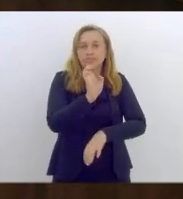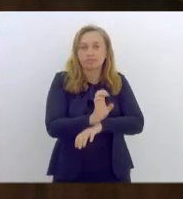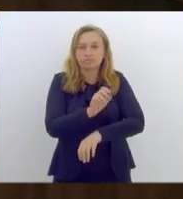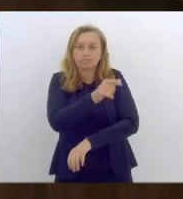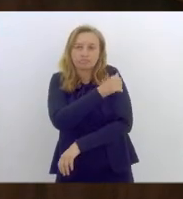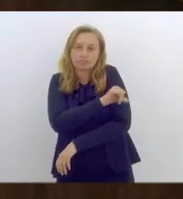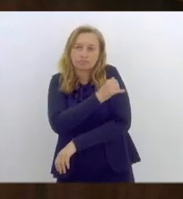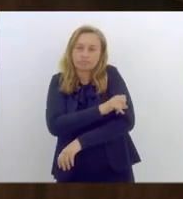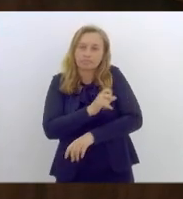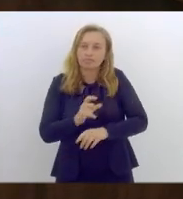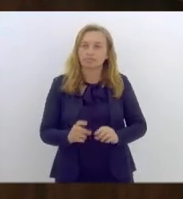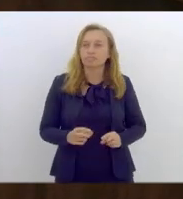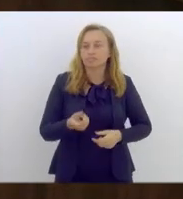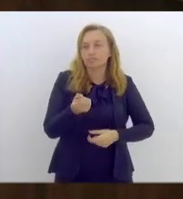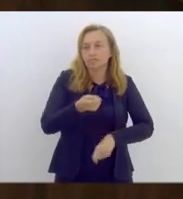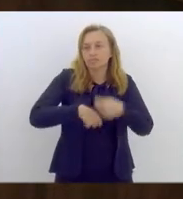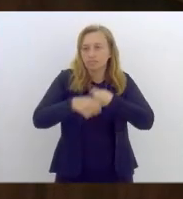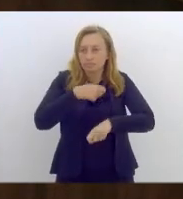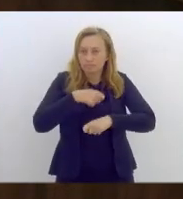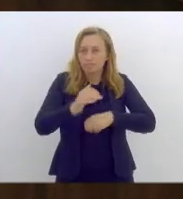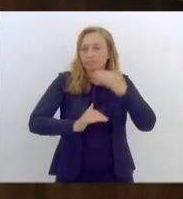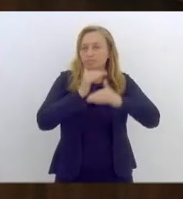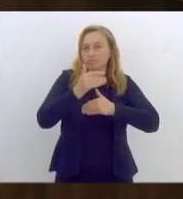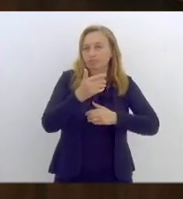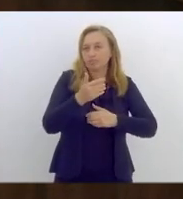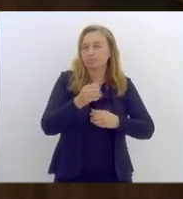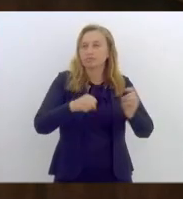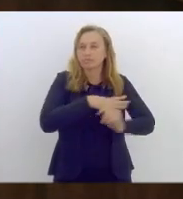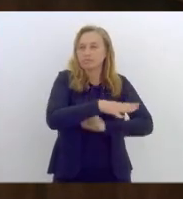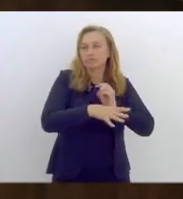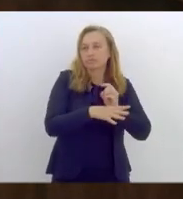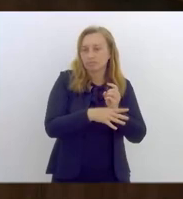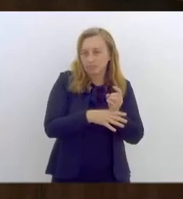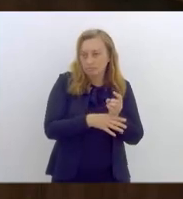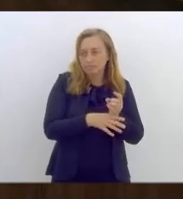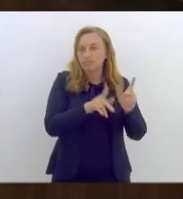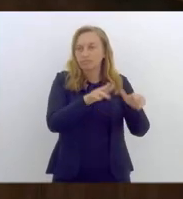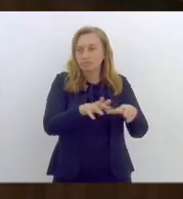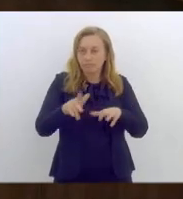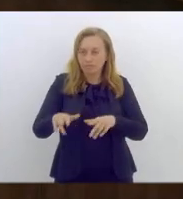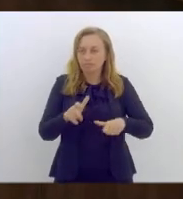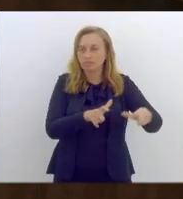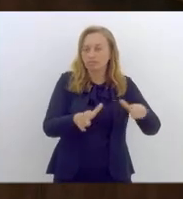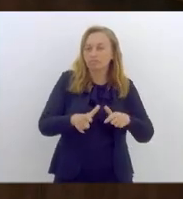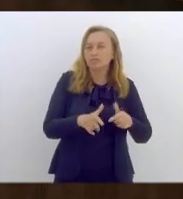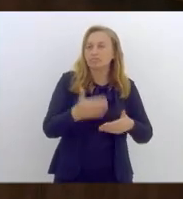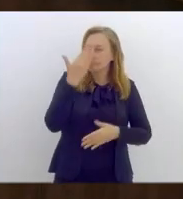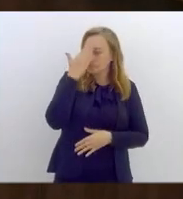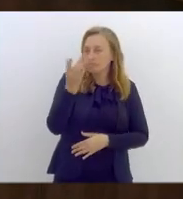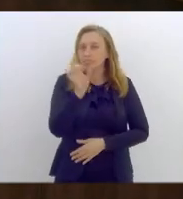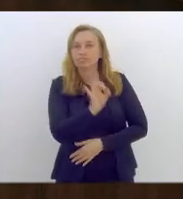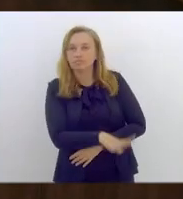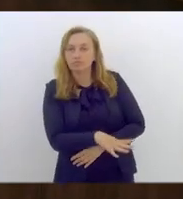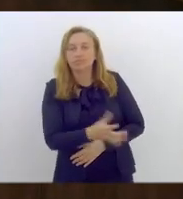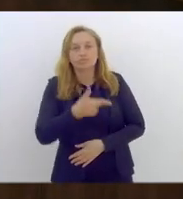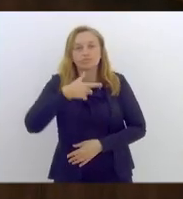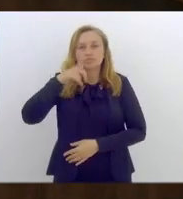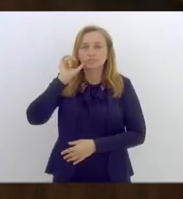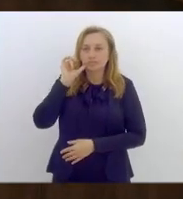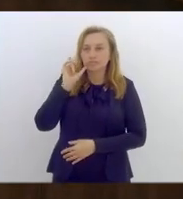de Janeiro em matéria de economia de desenvolvimento econômico nas diferentes regiões e por último agradecer a vossa excelência ontem